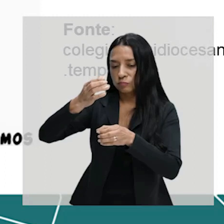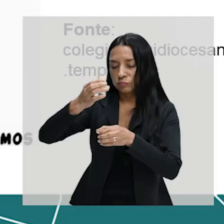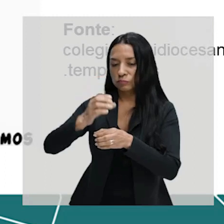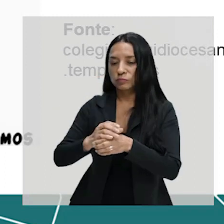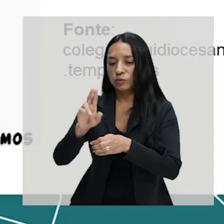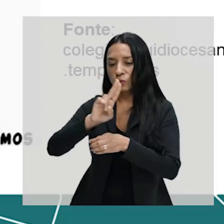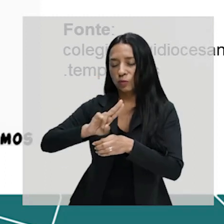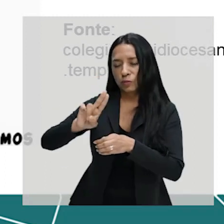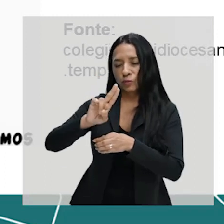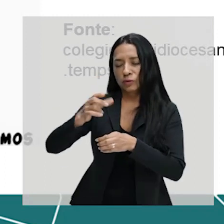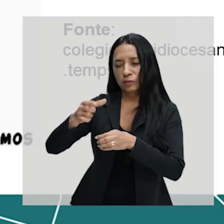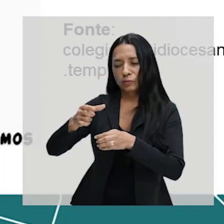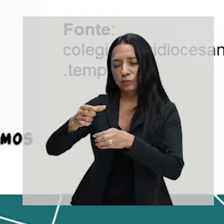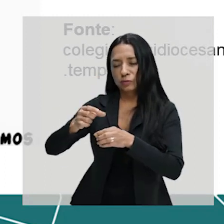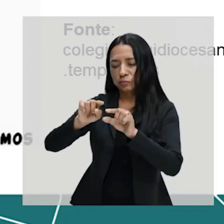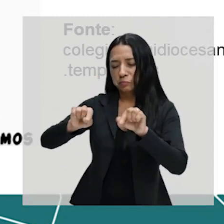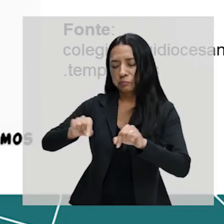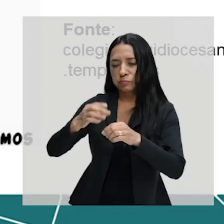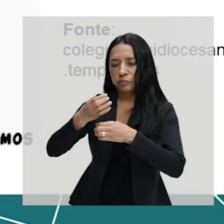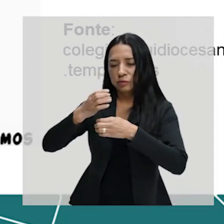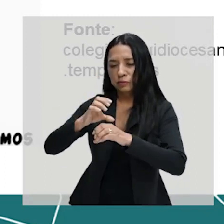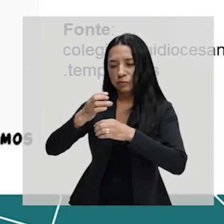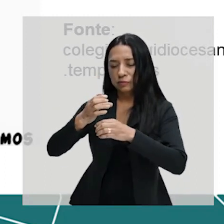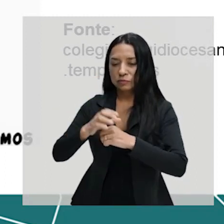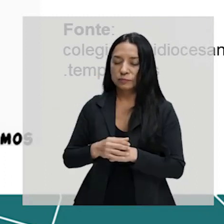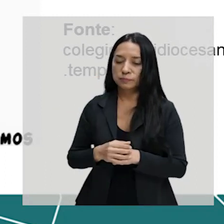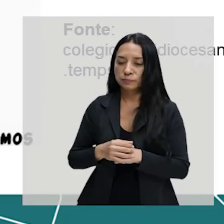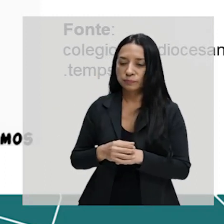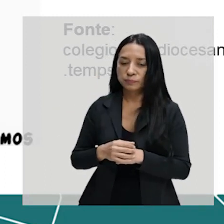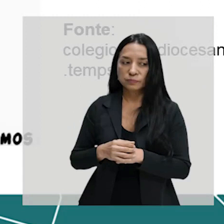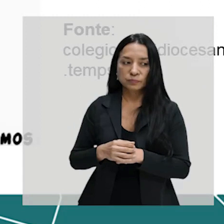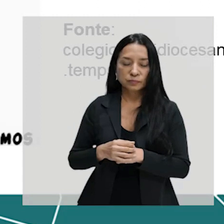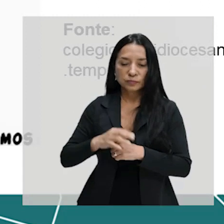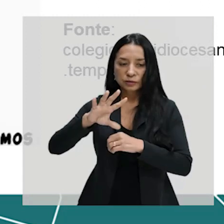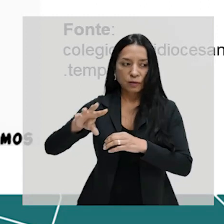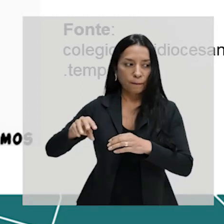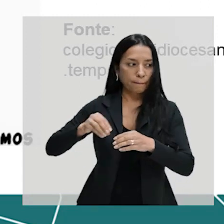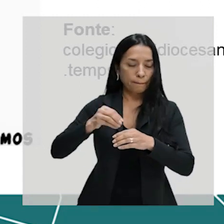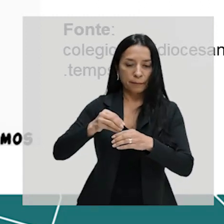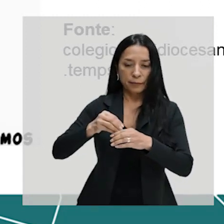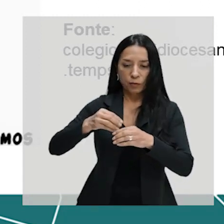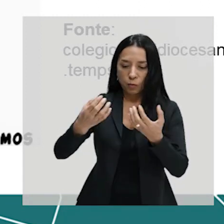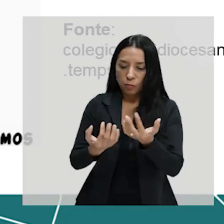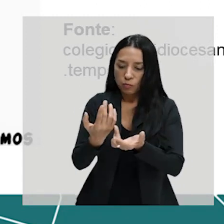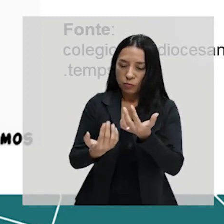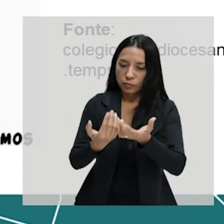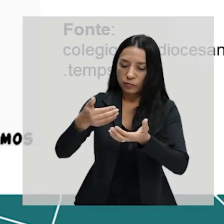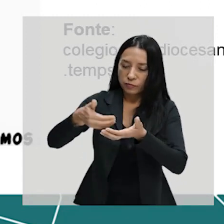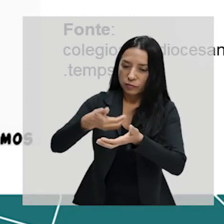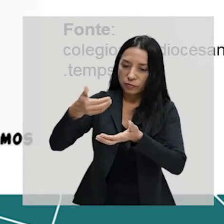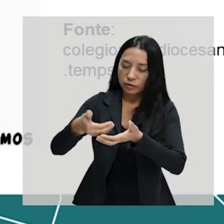é muito usado em laboratório então ele pegou esse mesmo recipiente ferver o caldo nutritivo